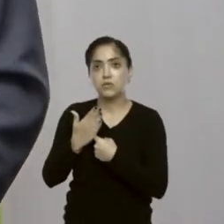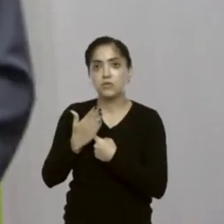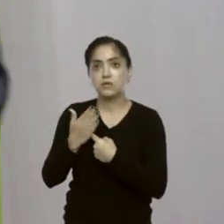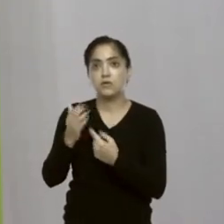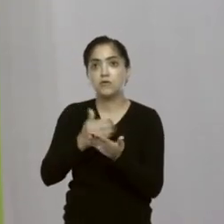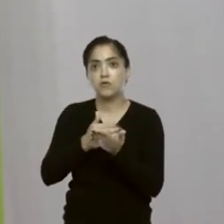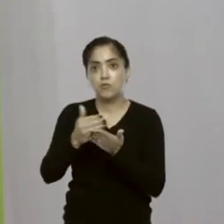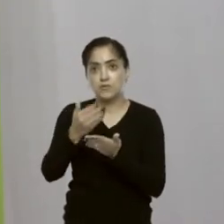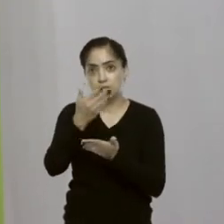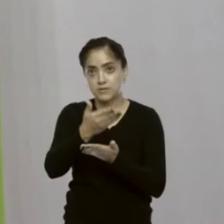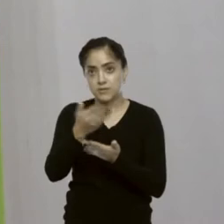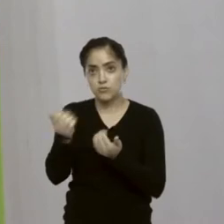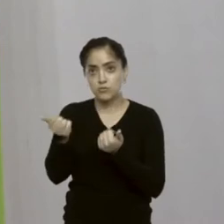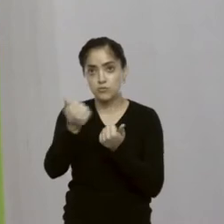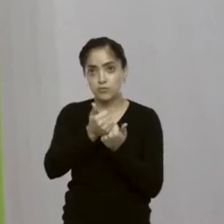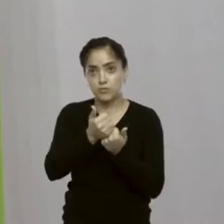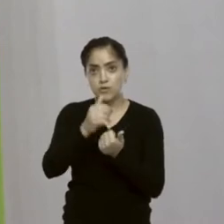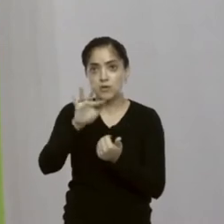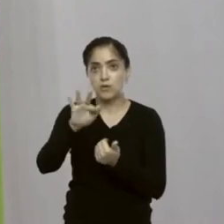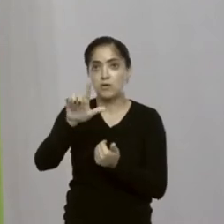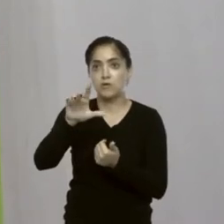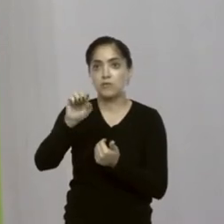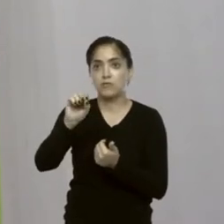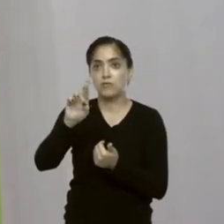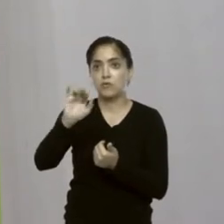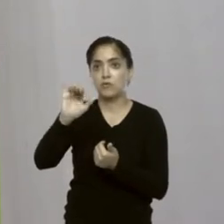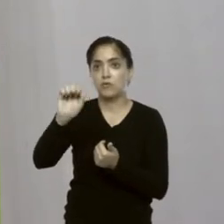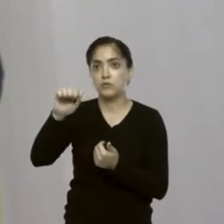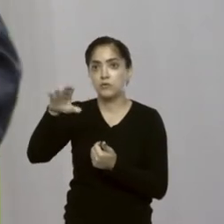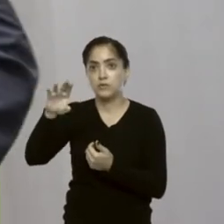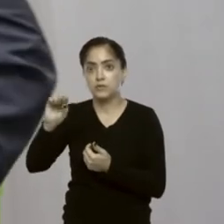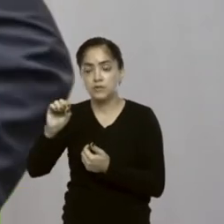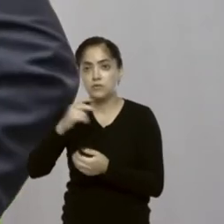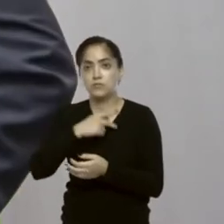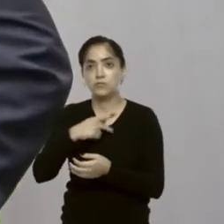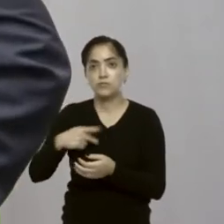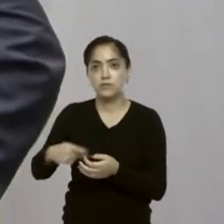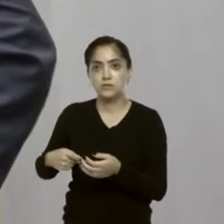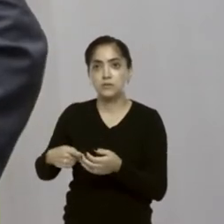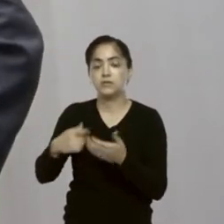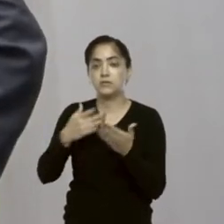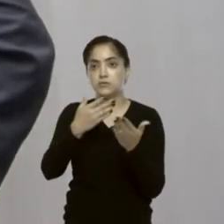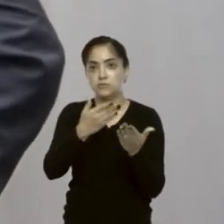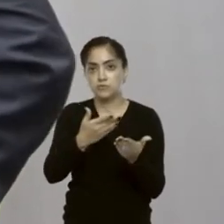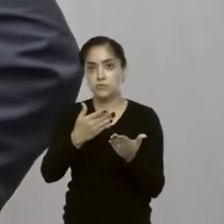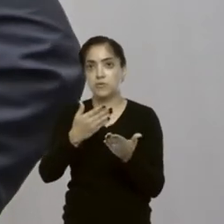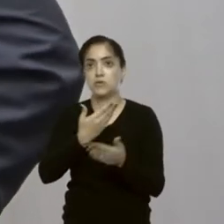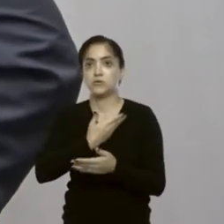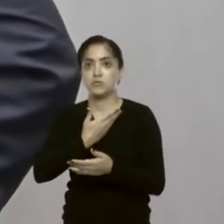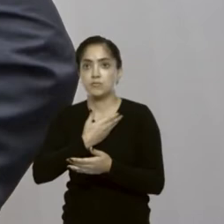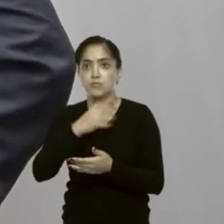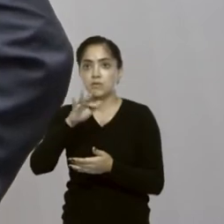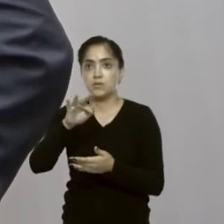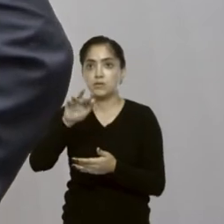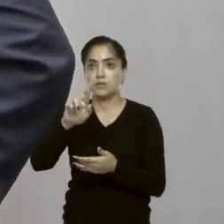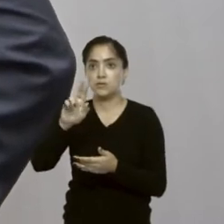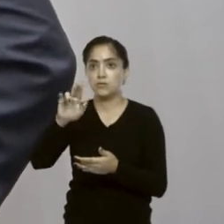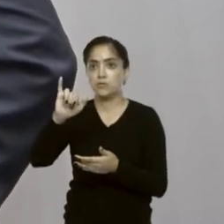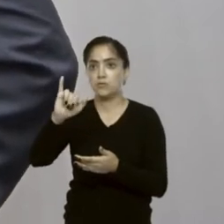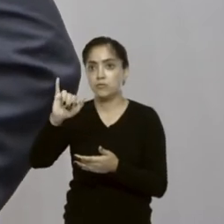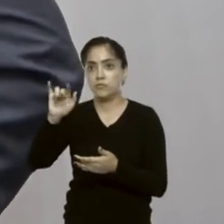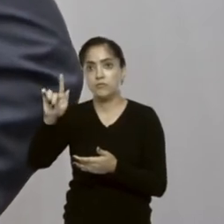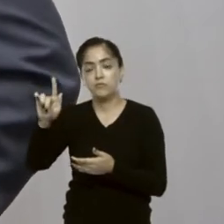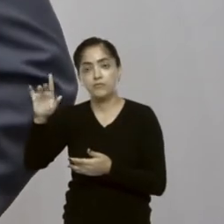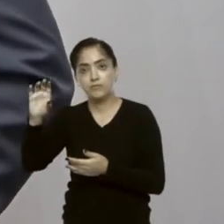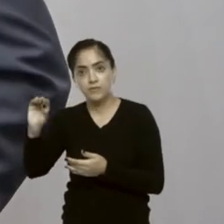nosso suplente Floriano, presidente, do nosso amigo Frigo, do Turati